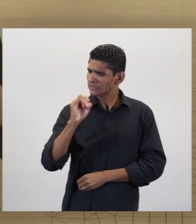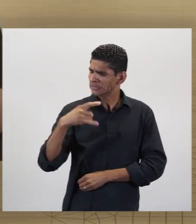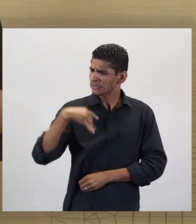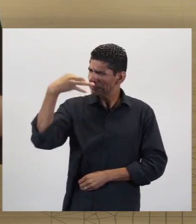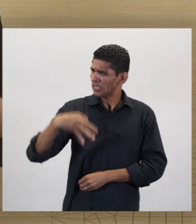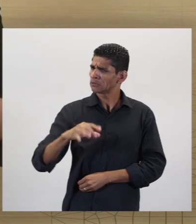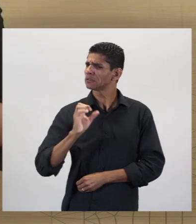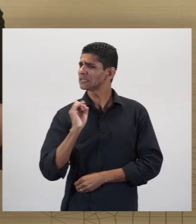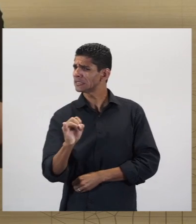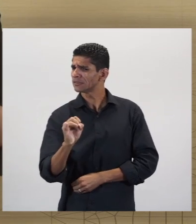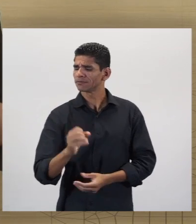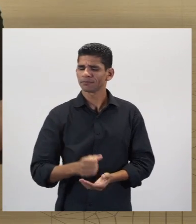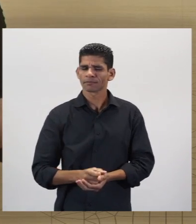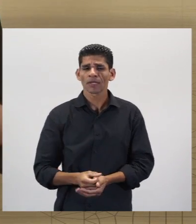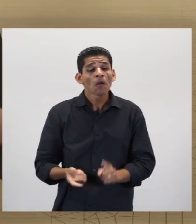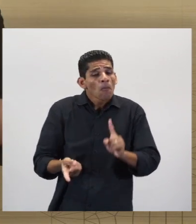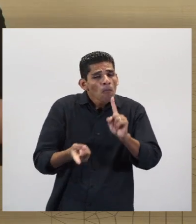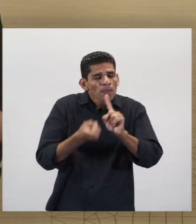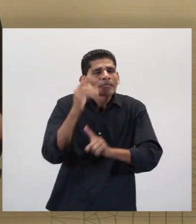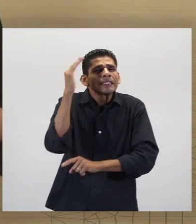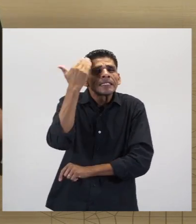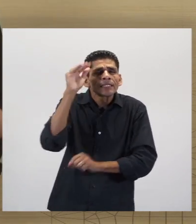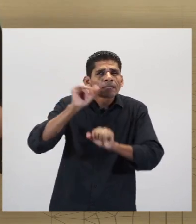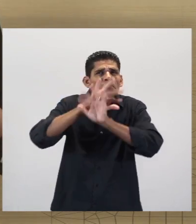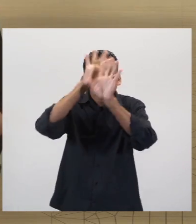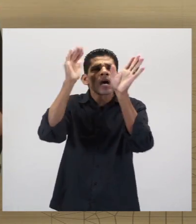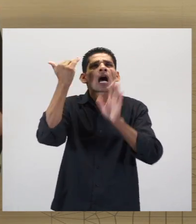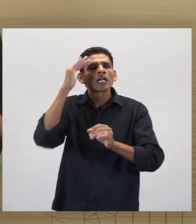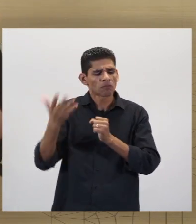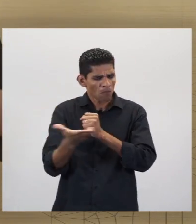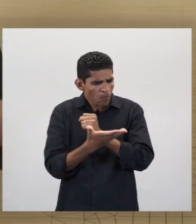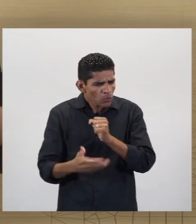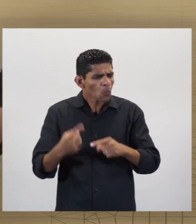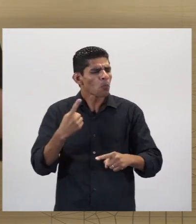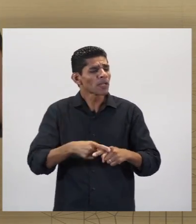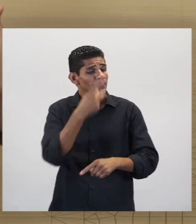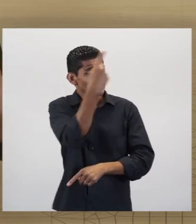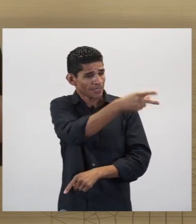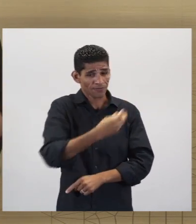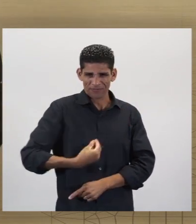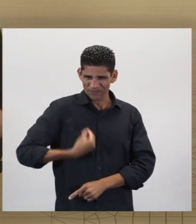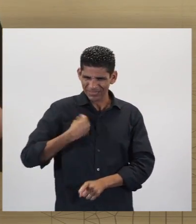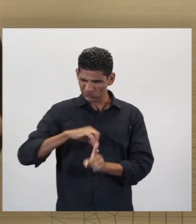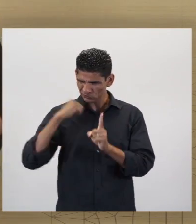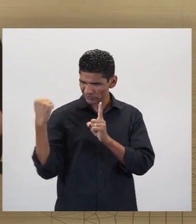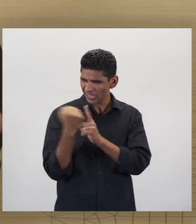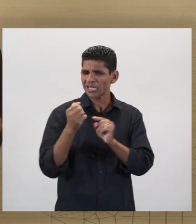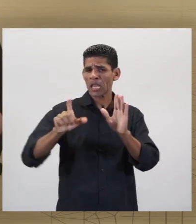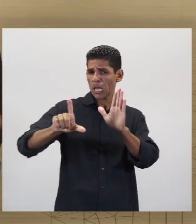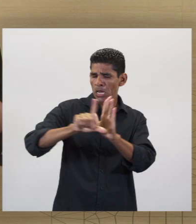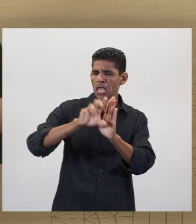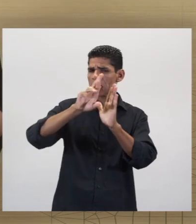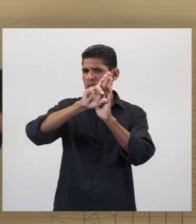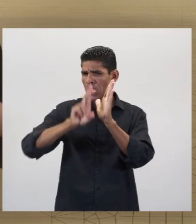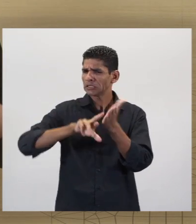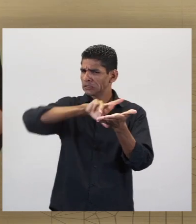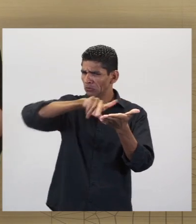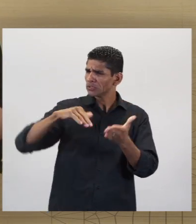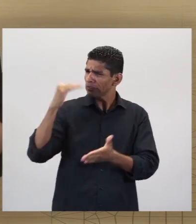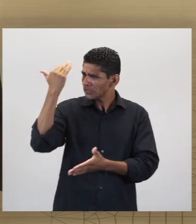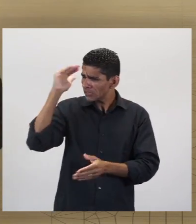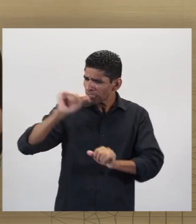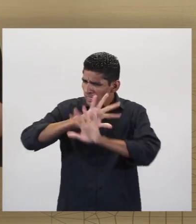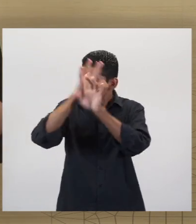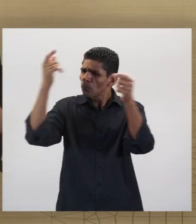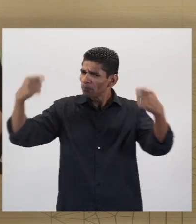de não termos uma compreensão mínima, básica do funcionamento da vida em sociedade, das leis, das normas. Não obstante, a educação precisa